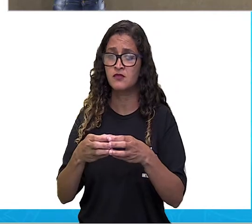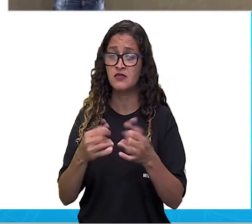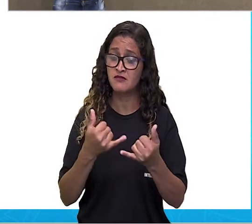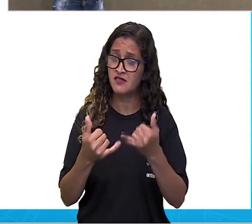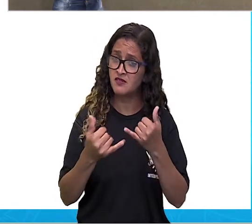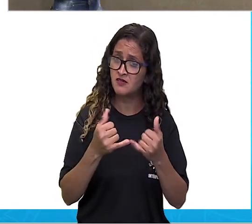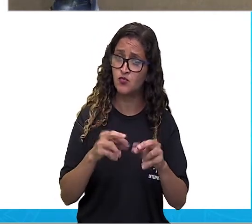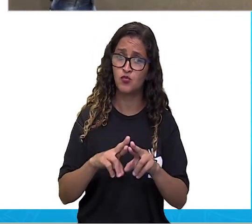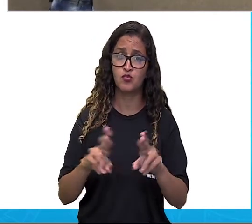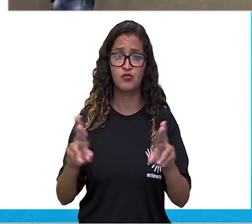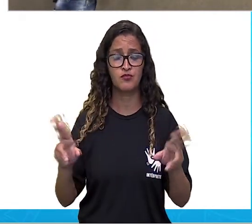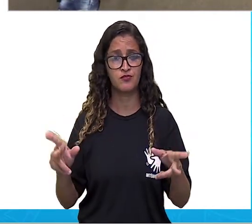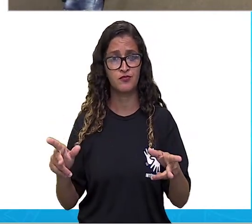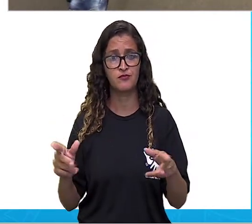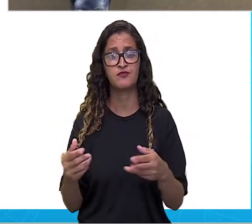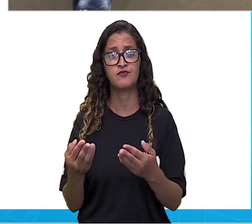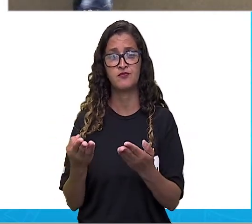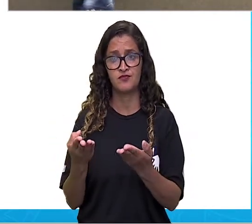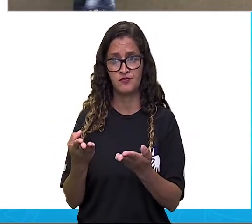objetos. Por exemplo,